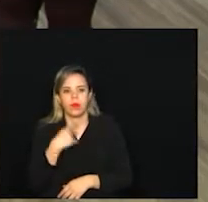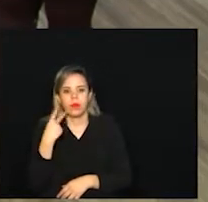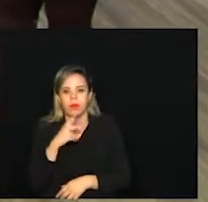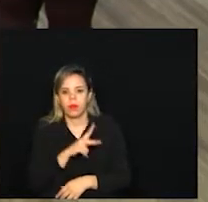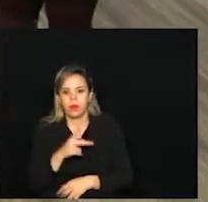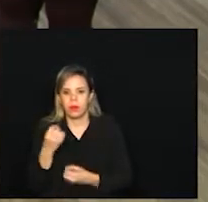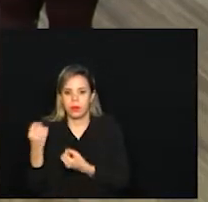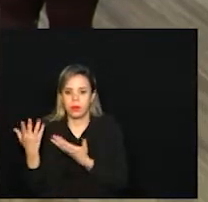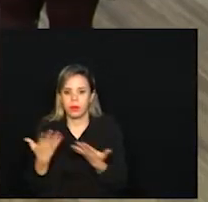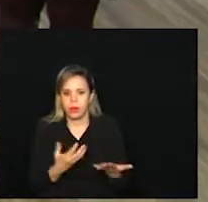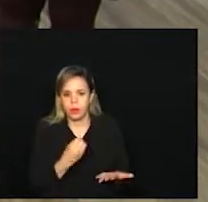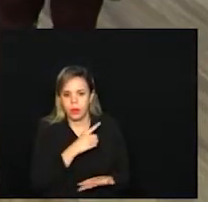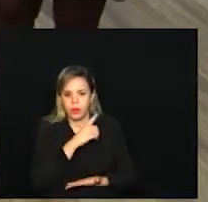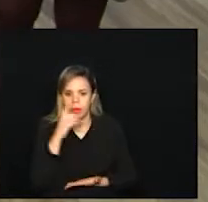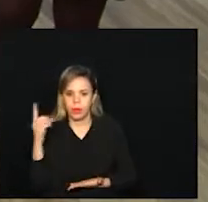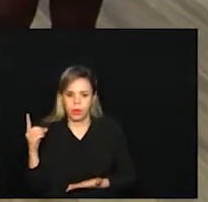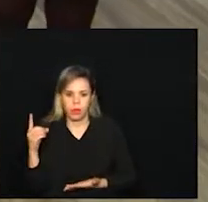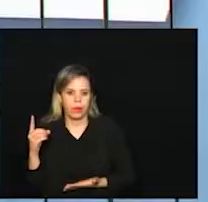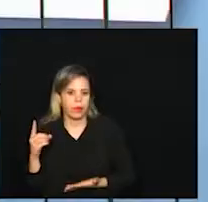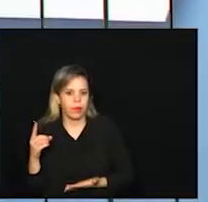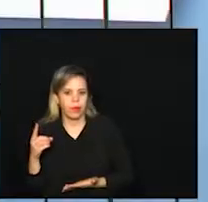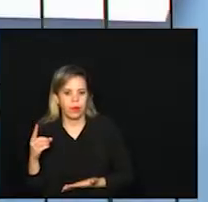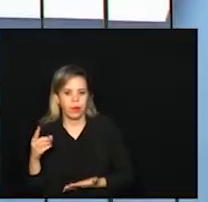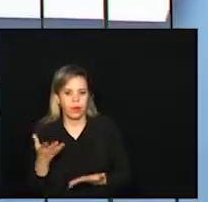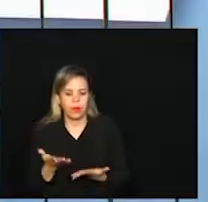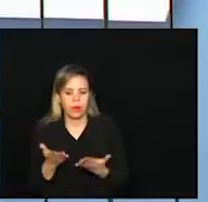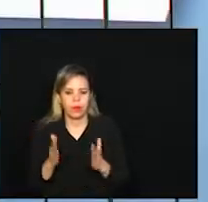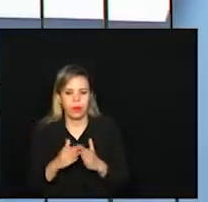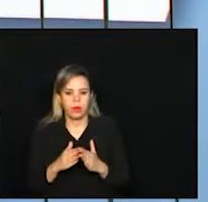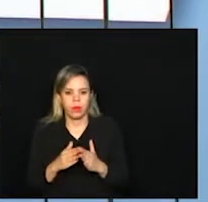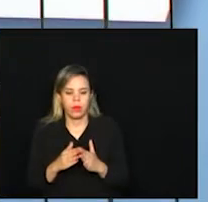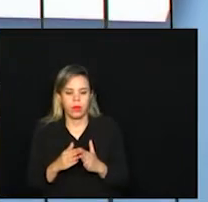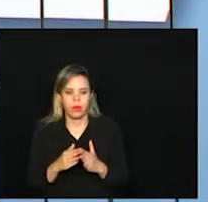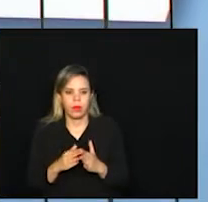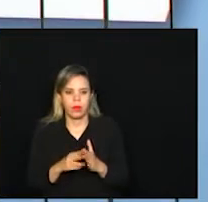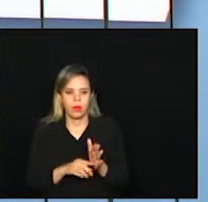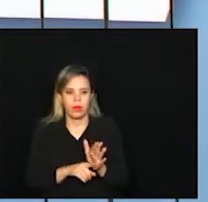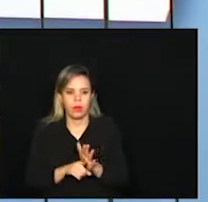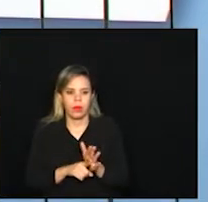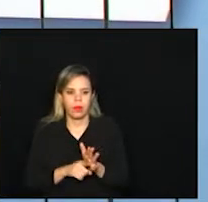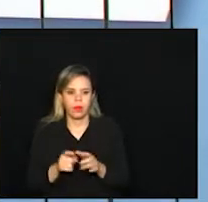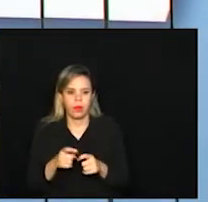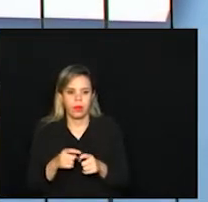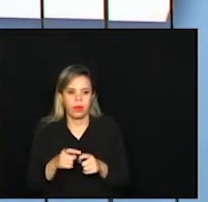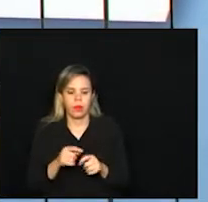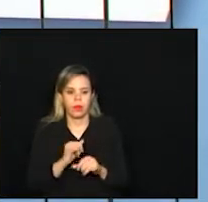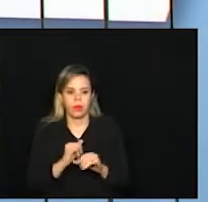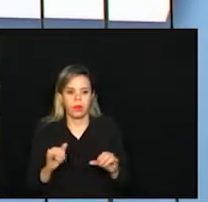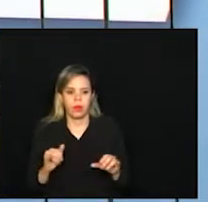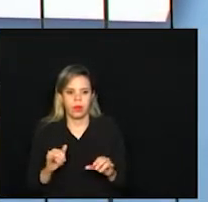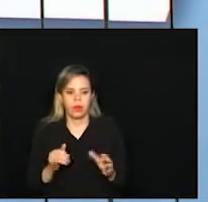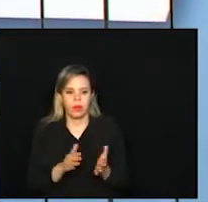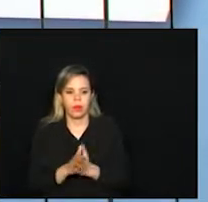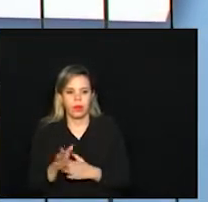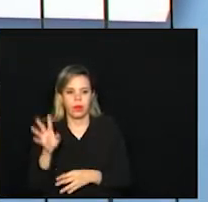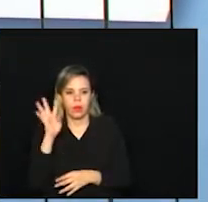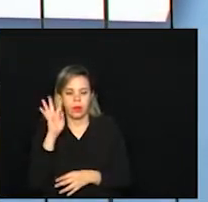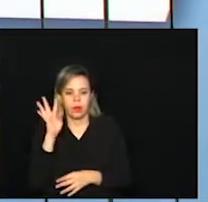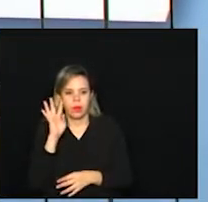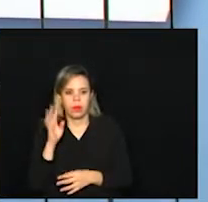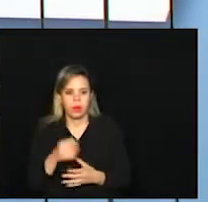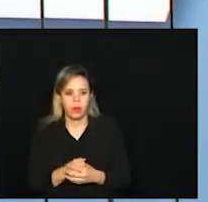Seja bem vindo de bom dia bom dia Gabriel Bom dia vou sair de casa e de acordo com o boletim médico emitido nesta